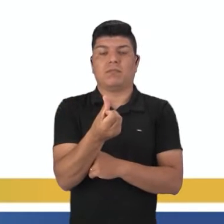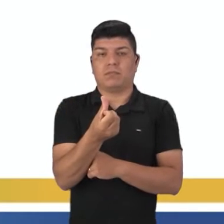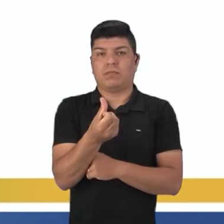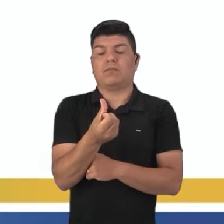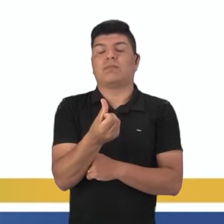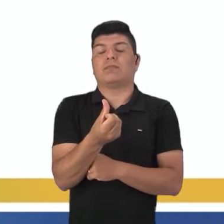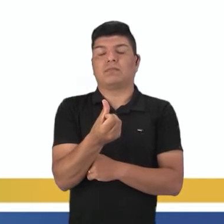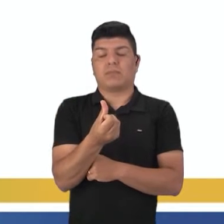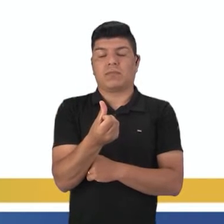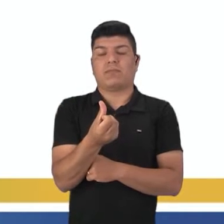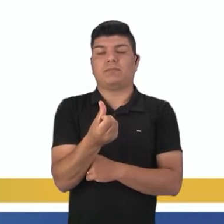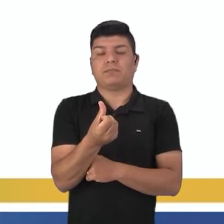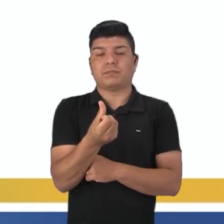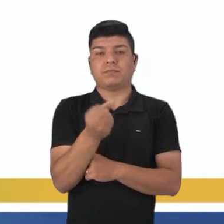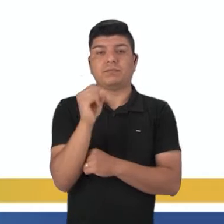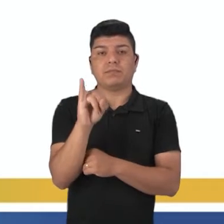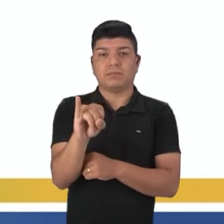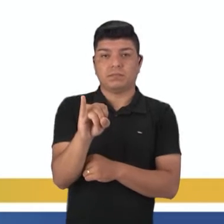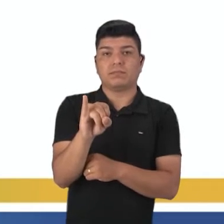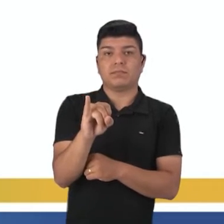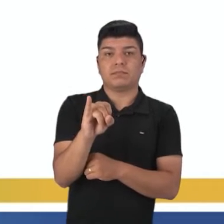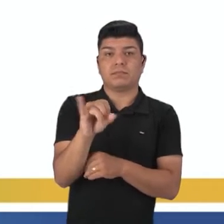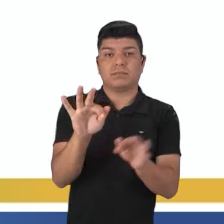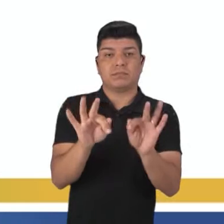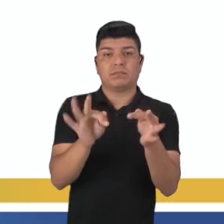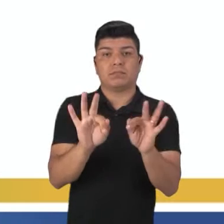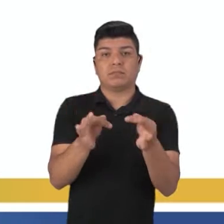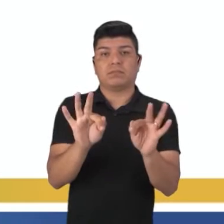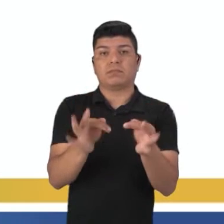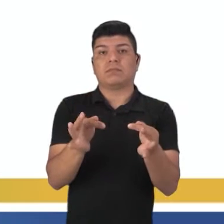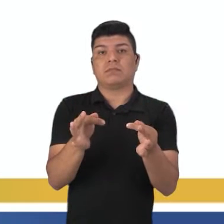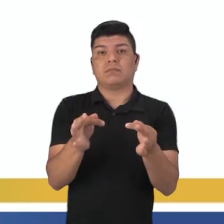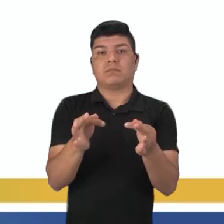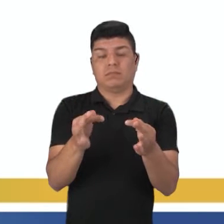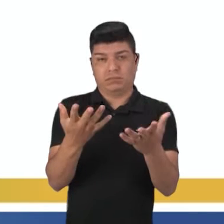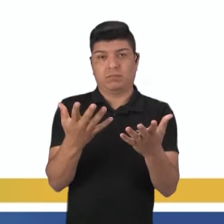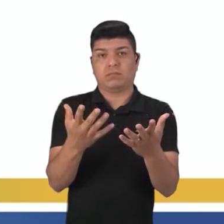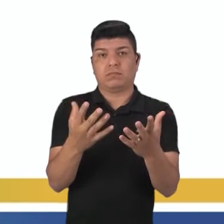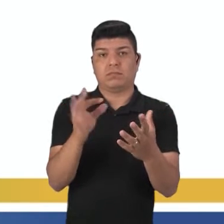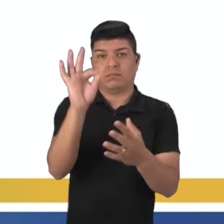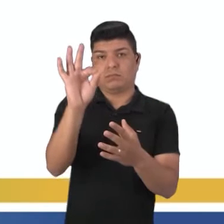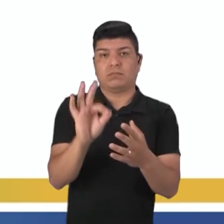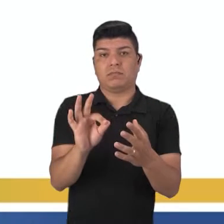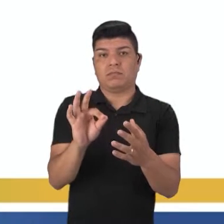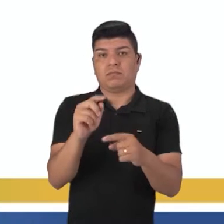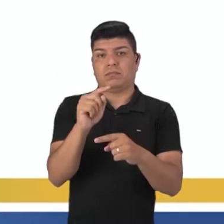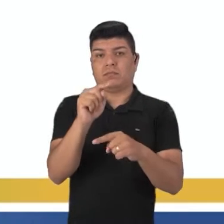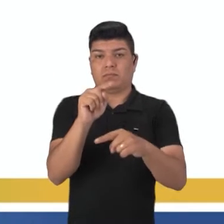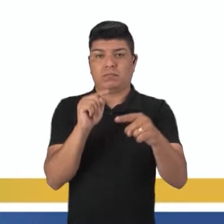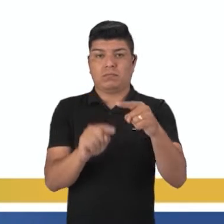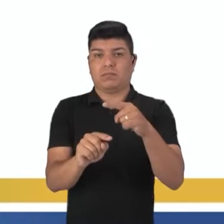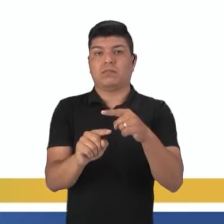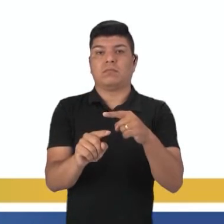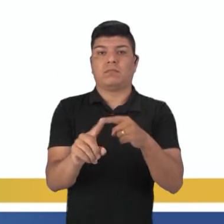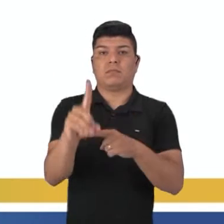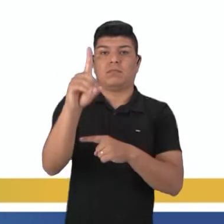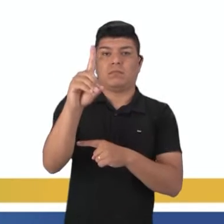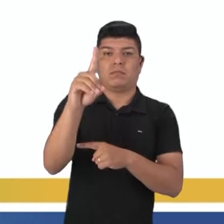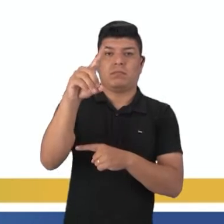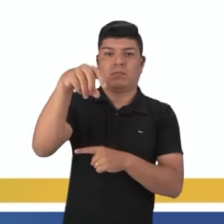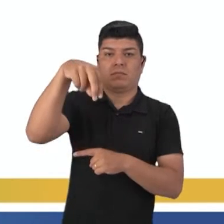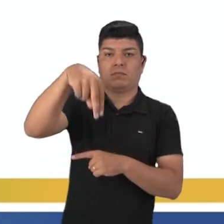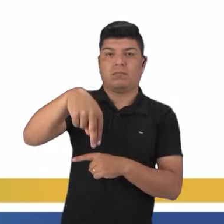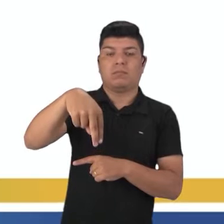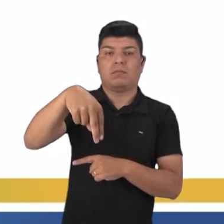se efetuarmos aí a simplificação dessa fração, né, dividindo aí o numerador e o denominador por um